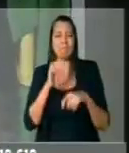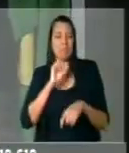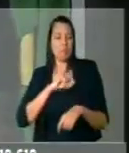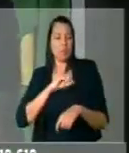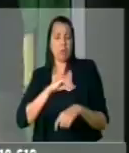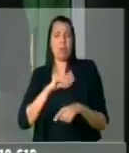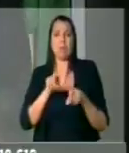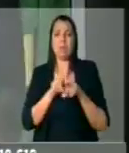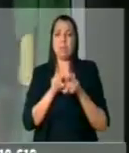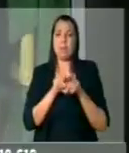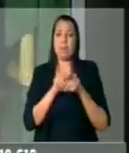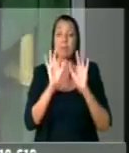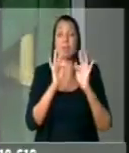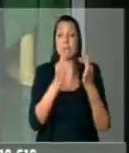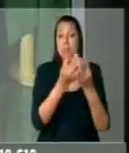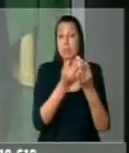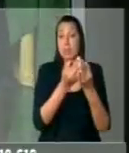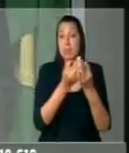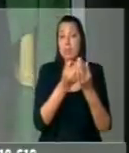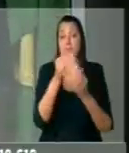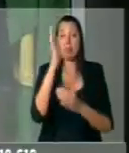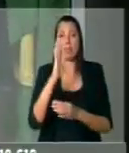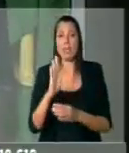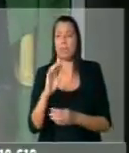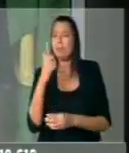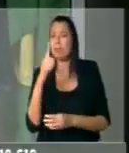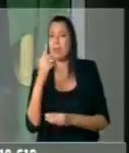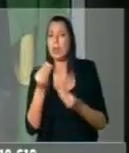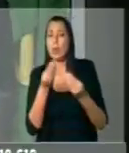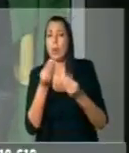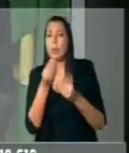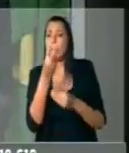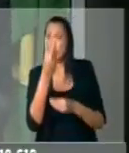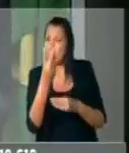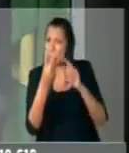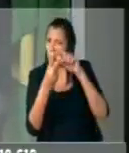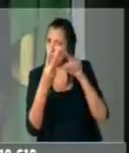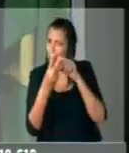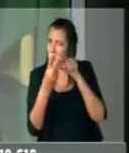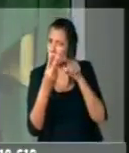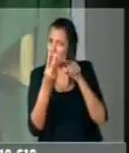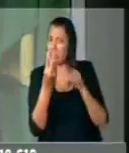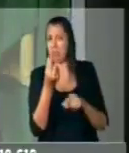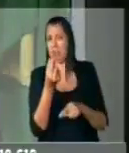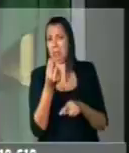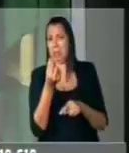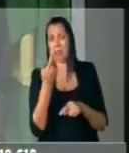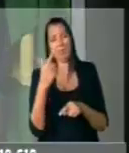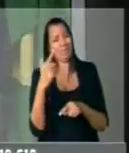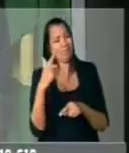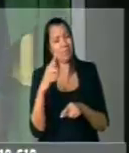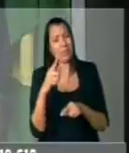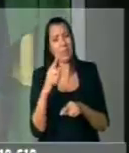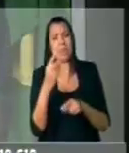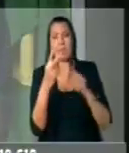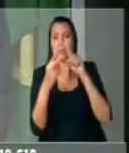brasileira. Não existe dois dinheiro, não existe duas rendas na